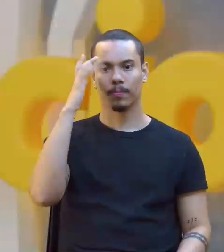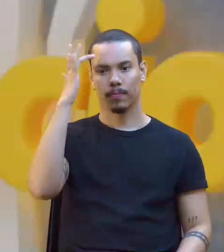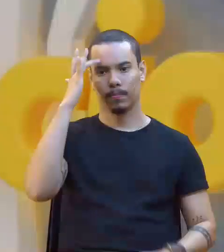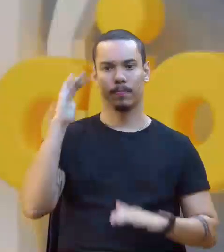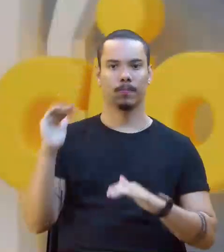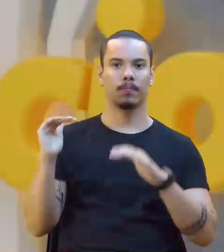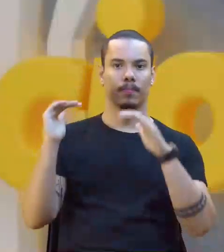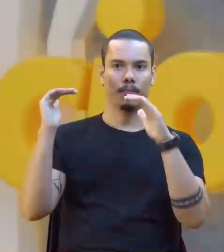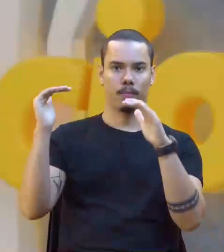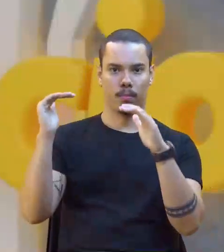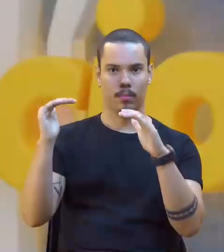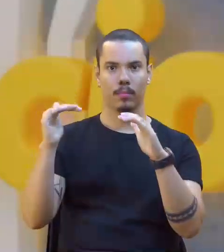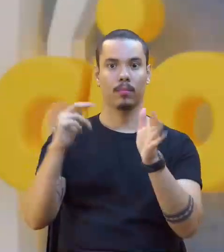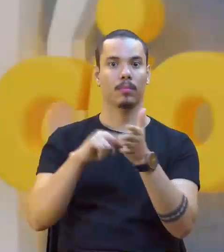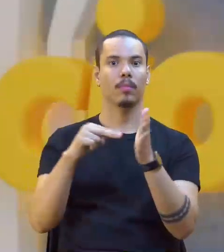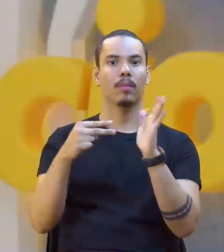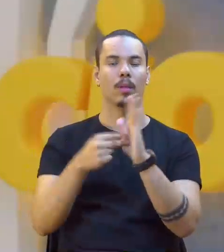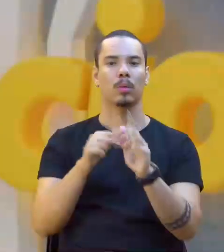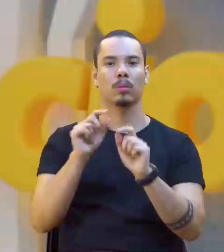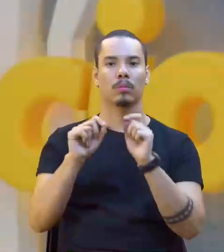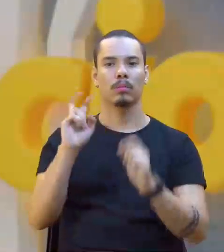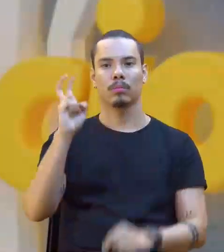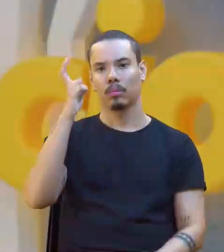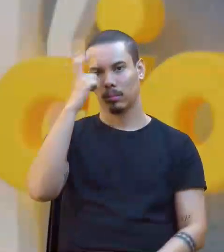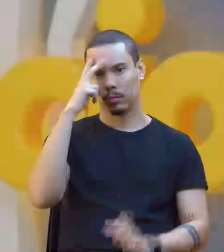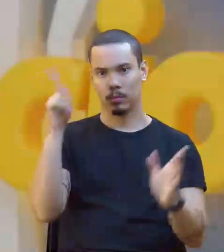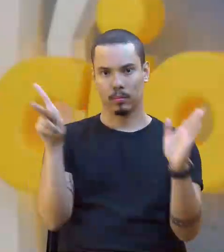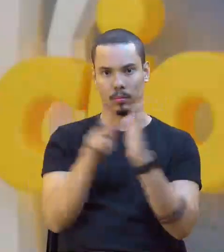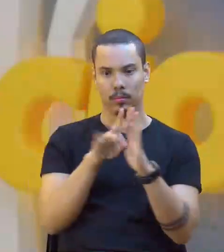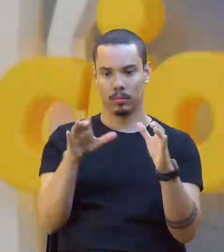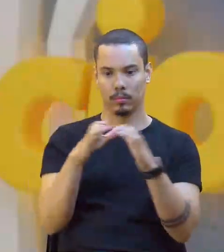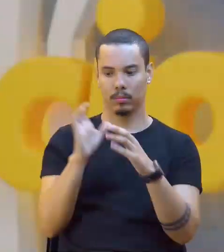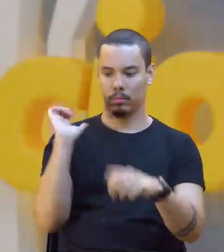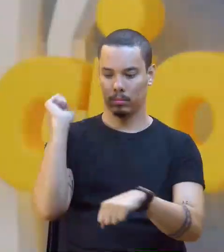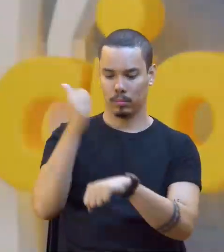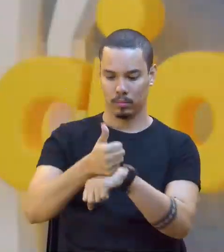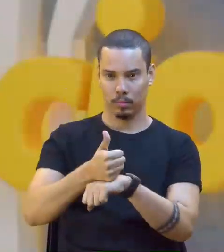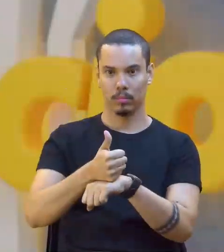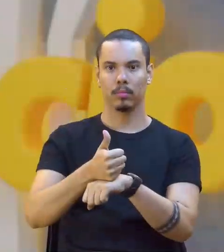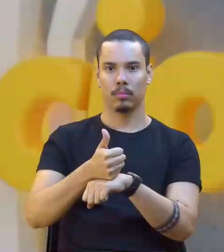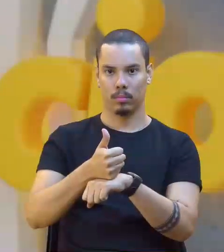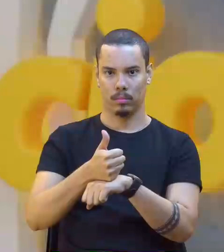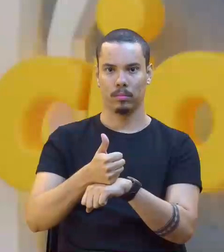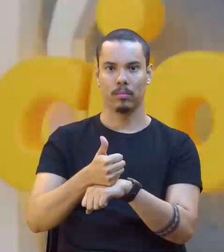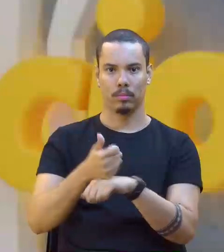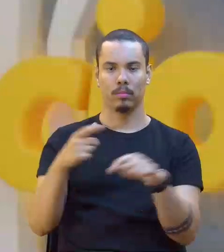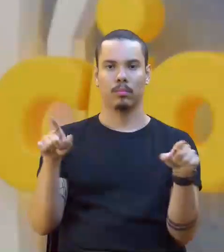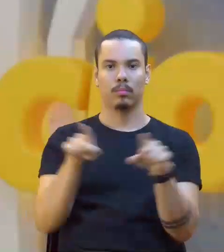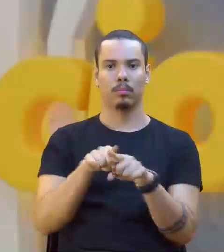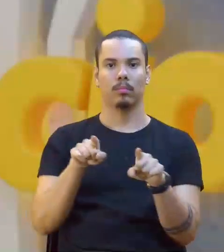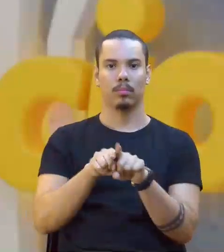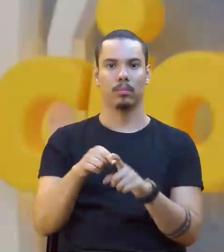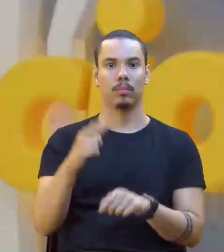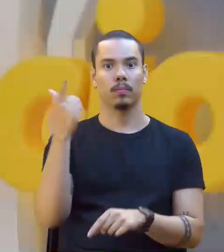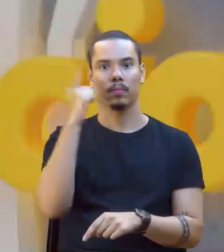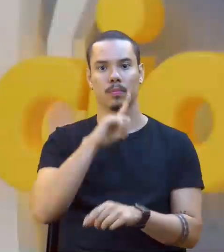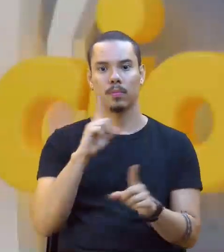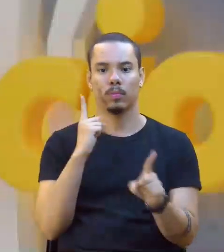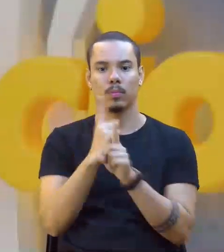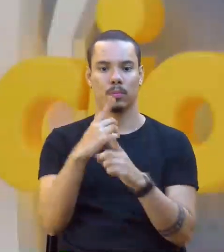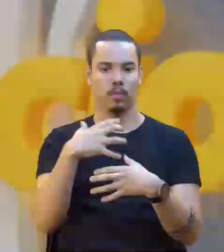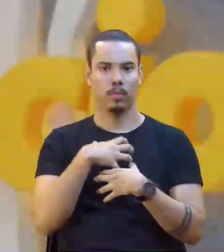uma cultura ali que as classes dominantes, as elites, elas encontraram uma forma